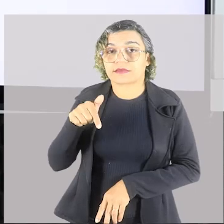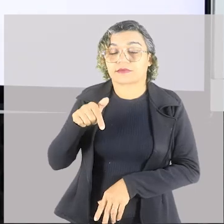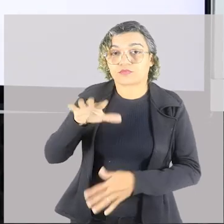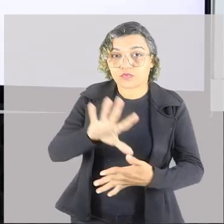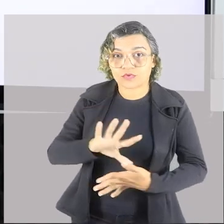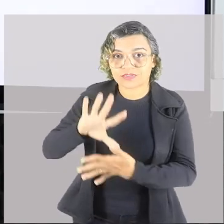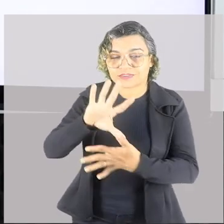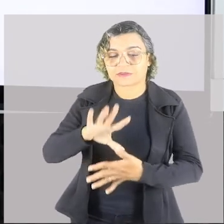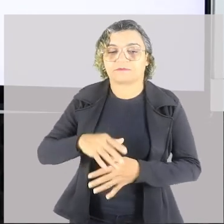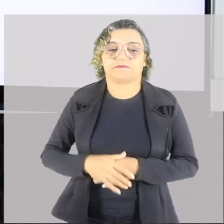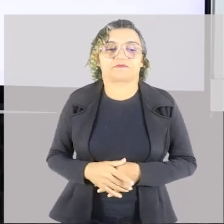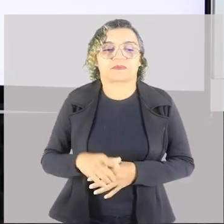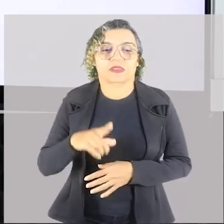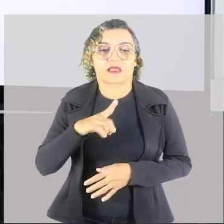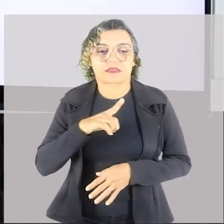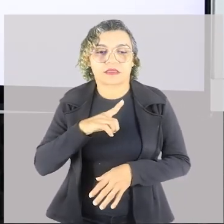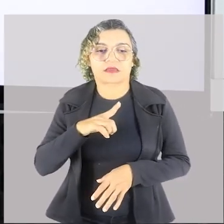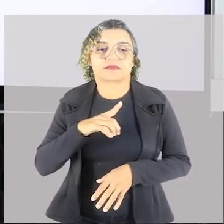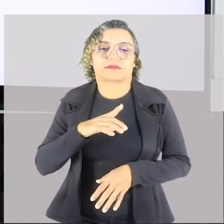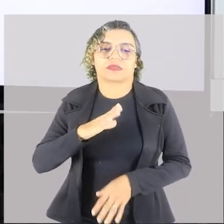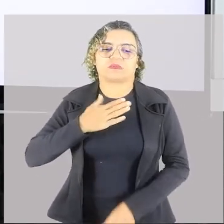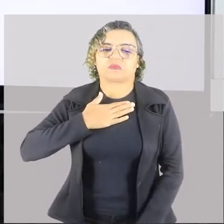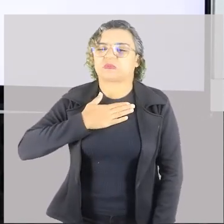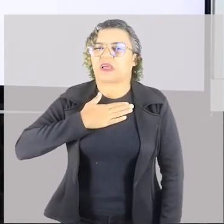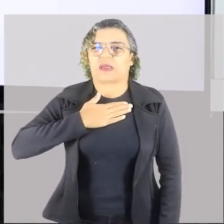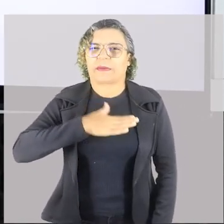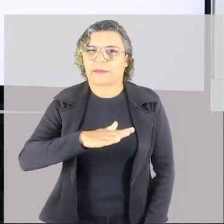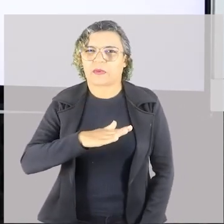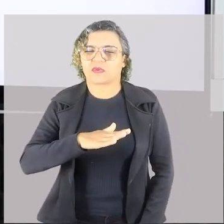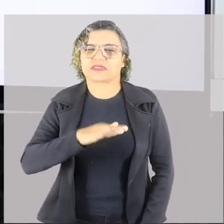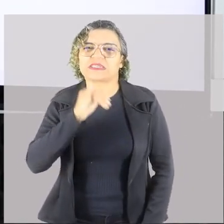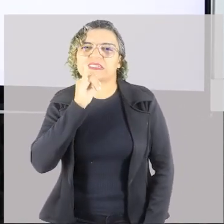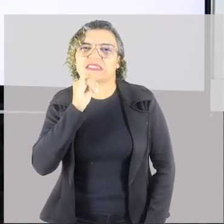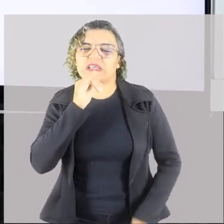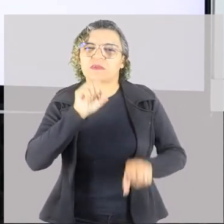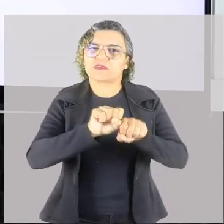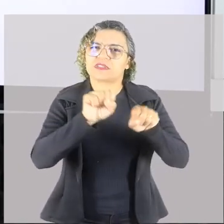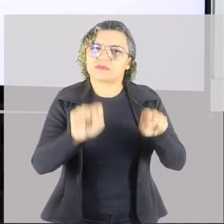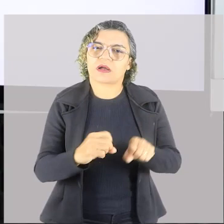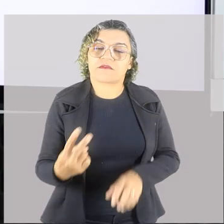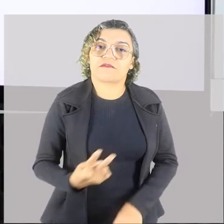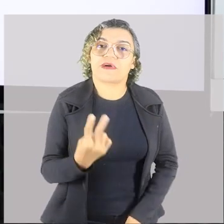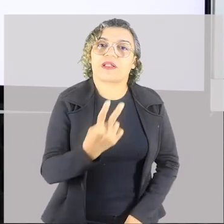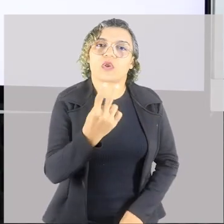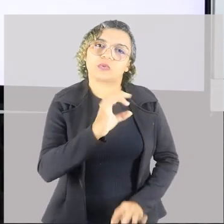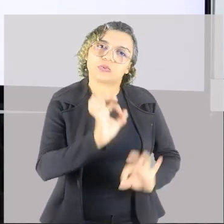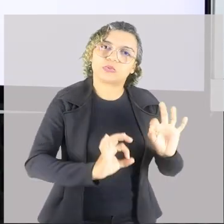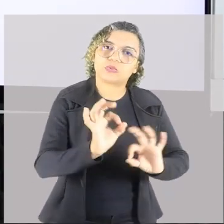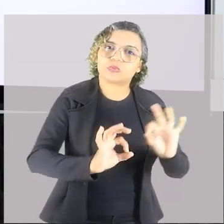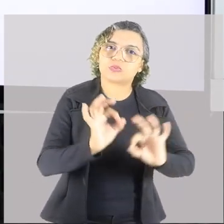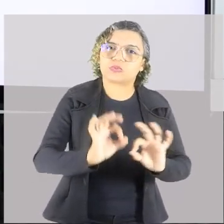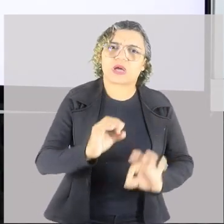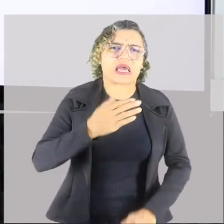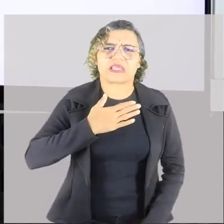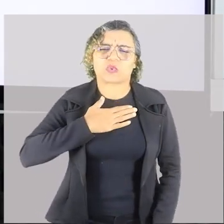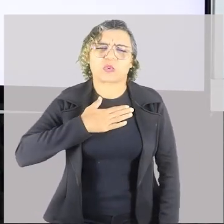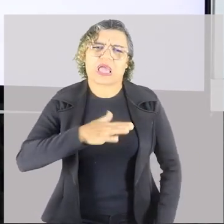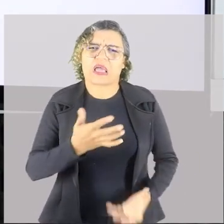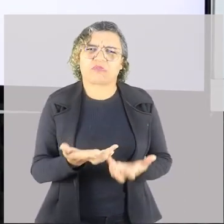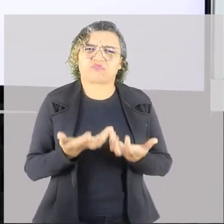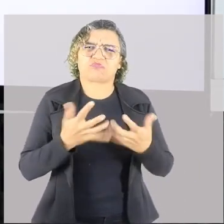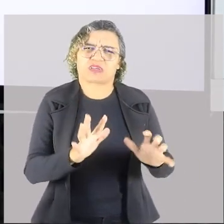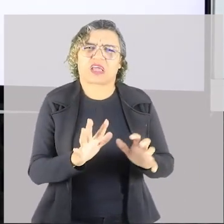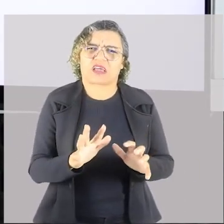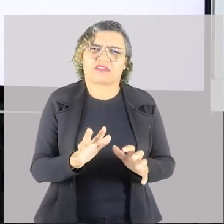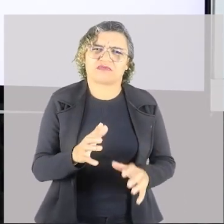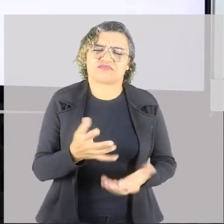continente. Existe uma repulsa sistemática. O que é repulsa? É um sentimento negativo. É um sentimento de não querer perto, não